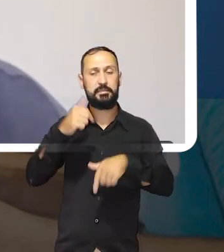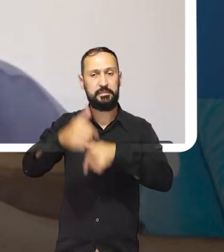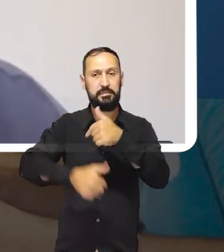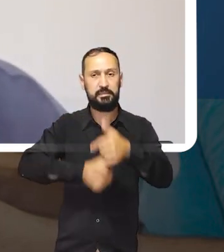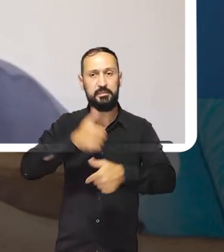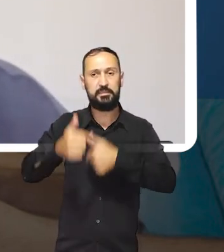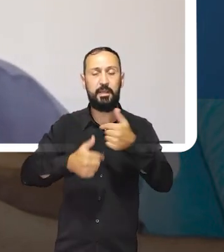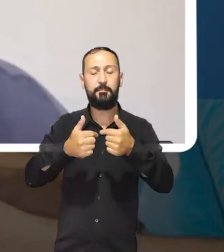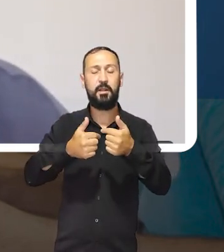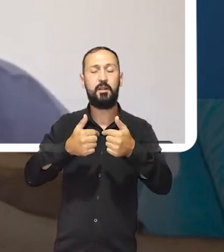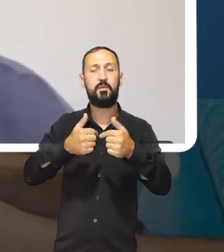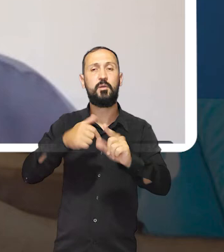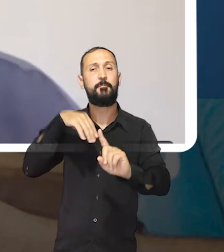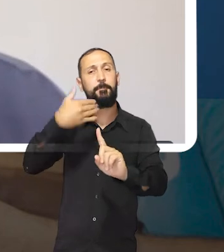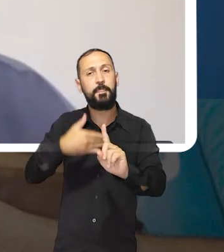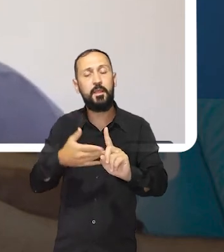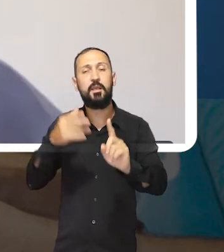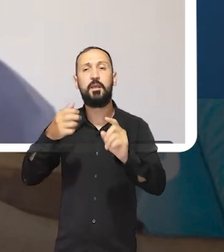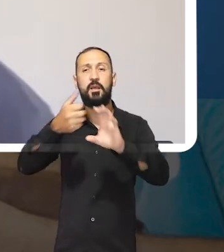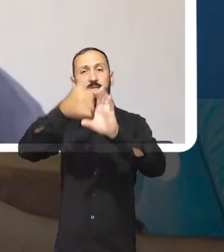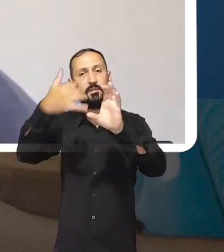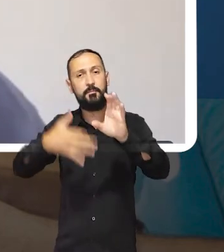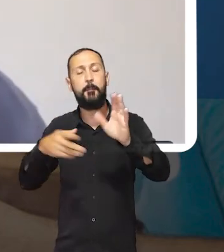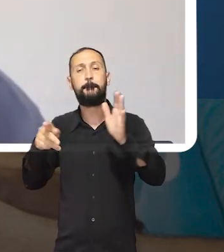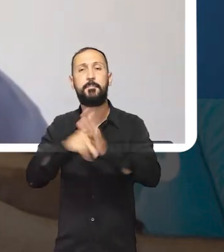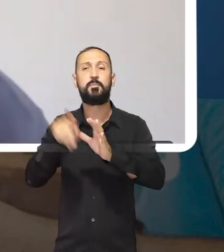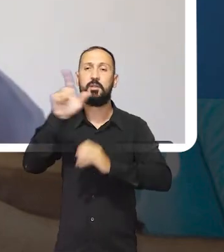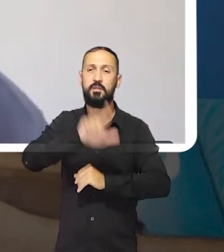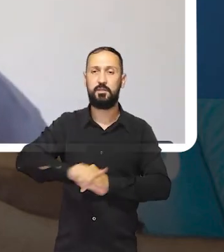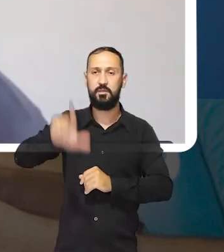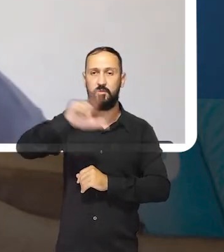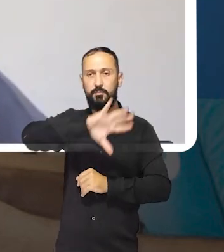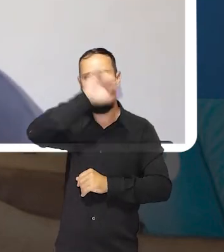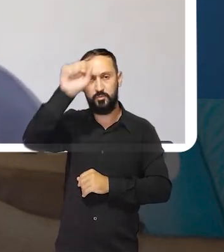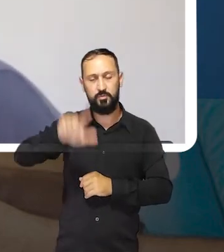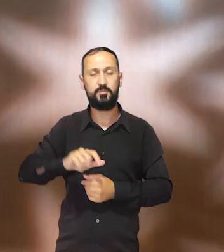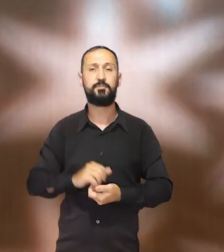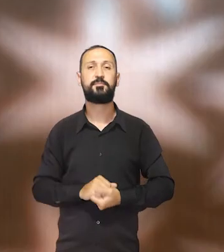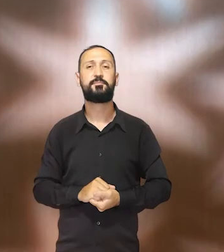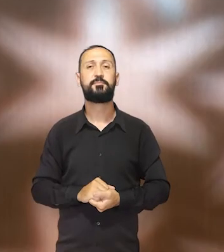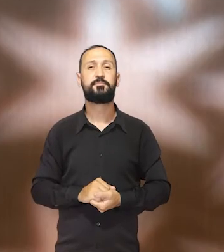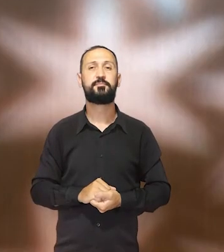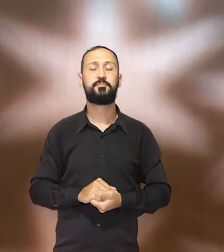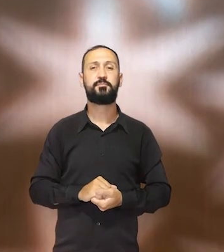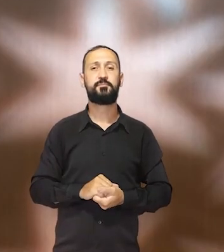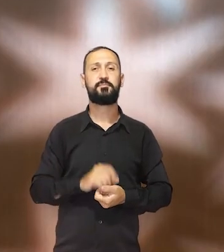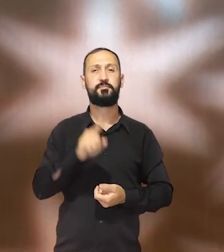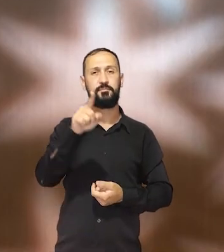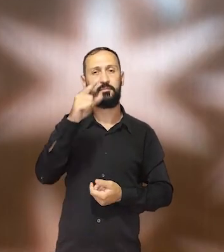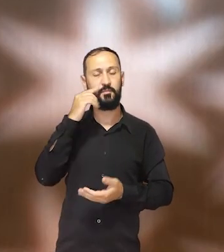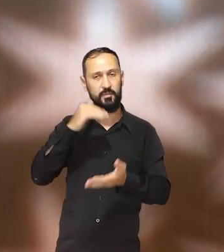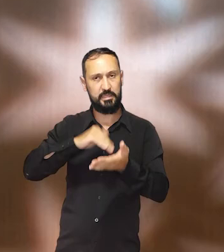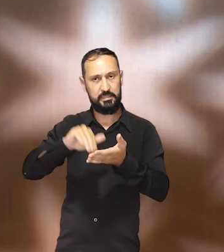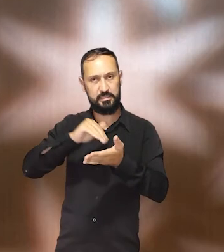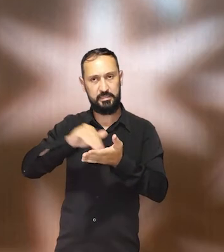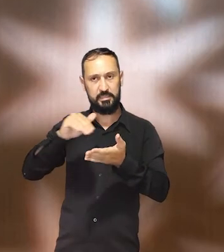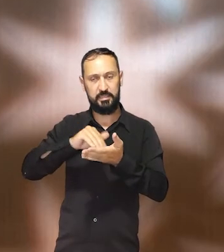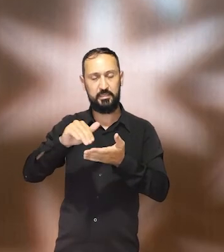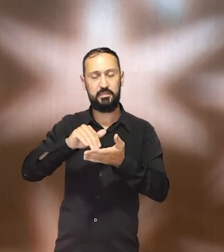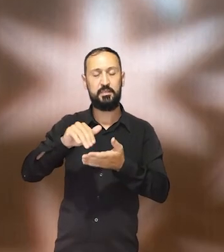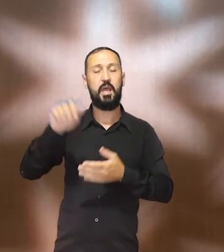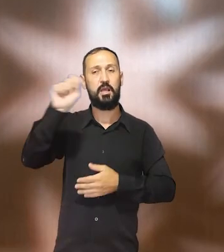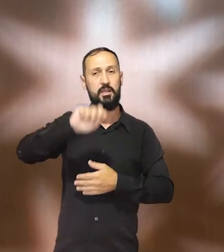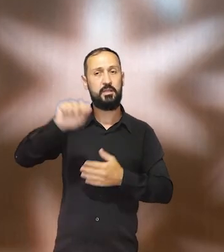revisar esse trabalho e enaltecer os aspectos da literatura sul-mato-grossense. Legal. Você é secretário da